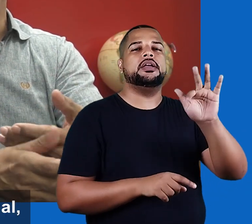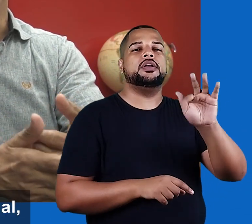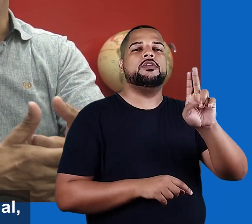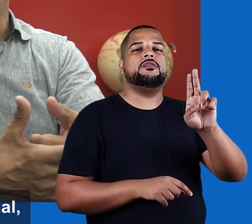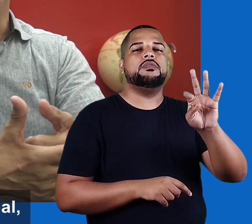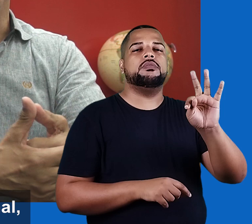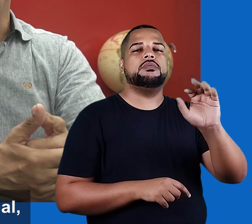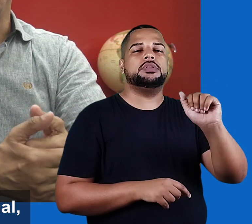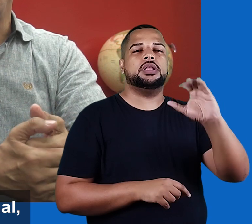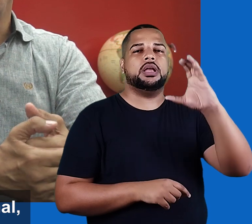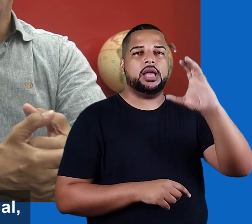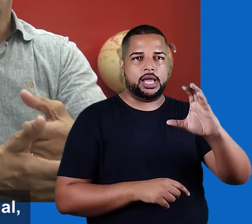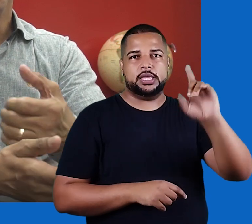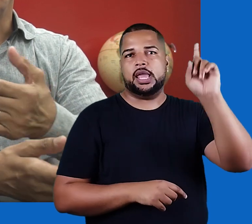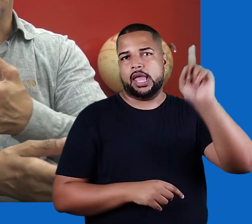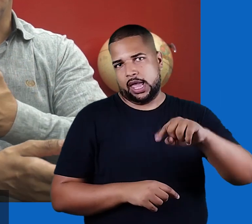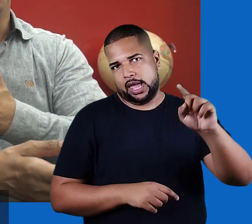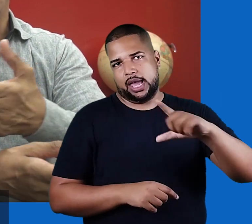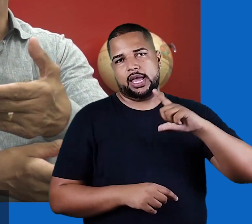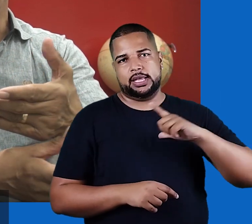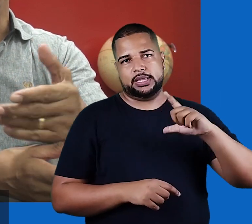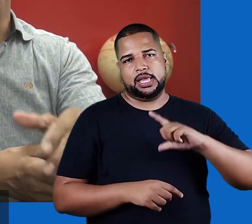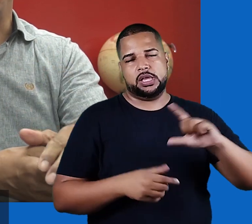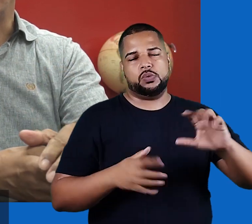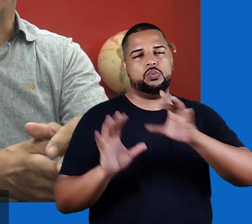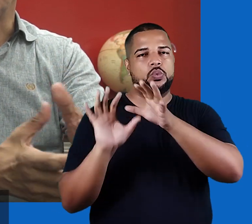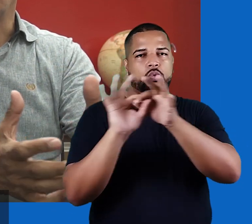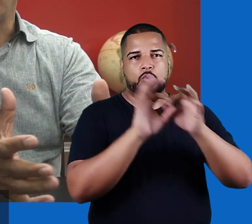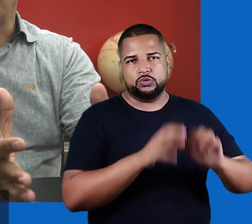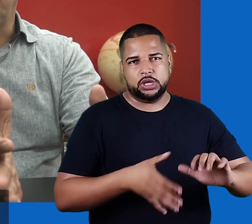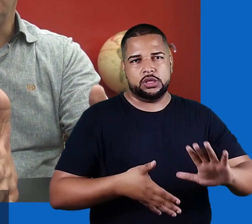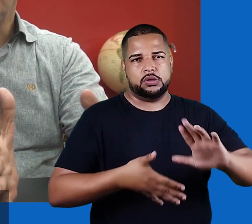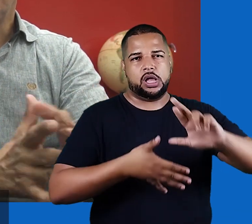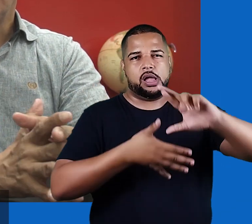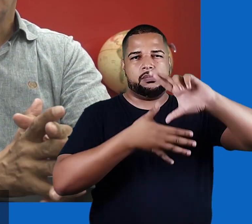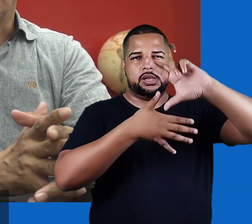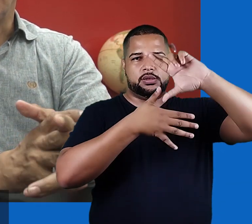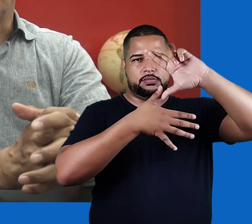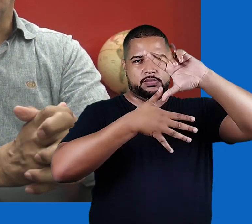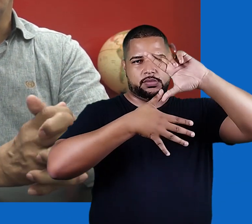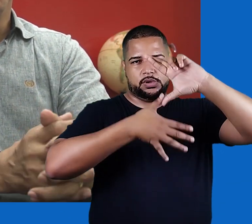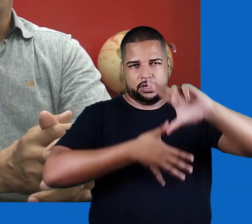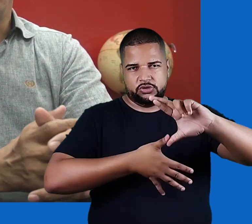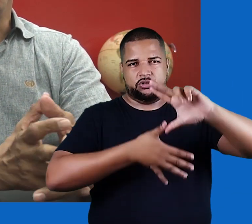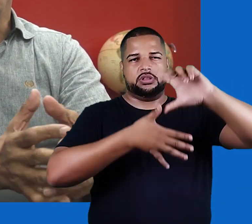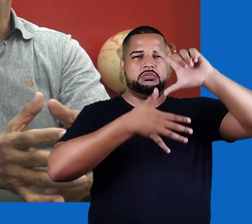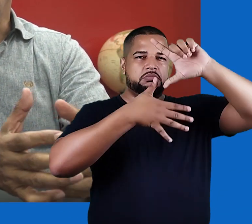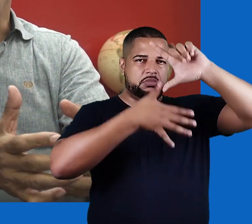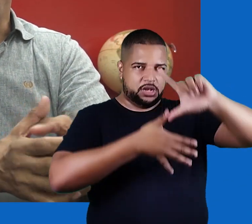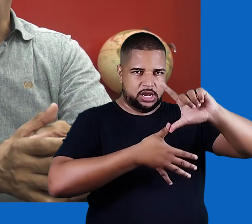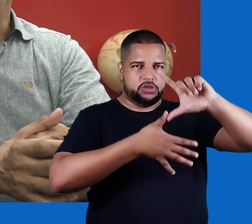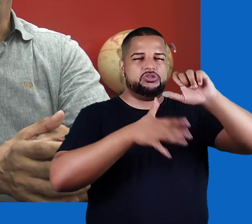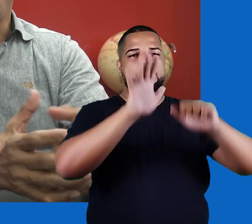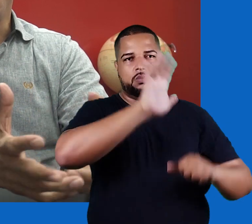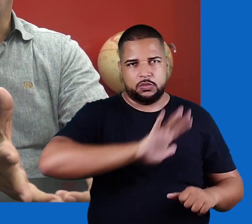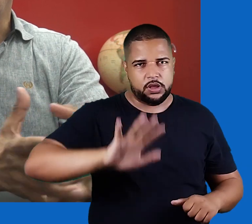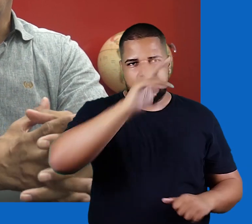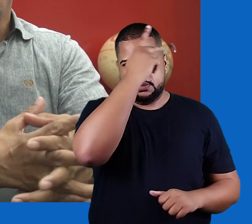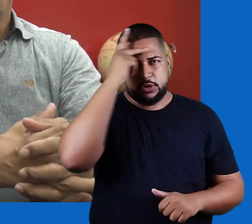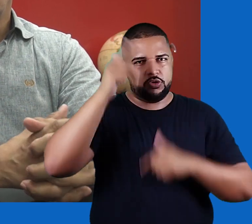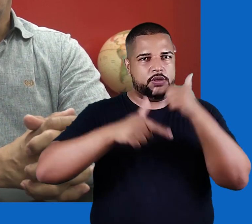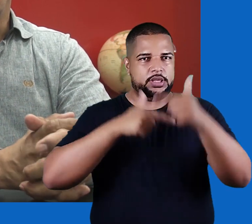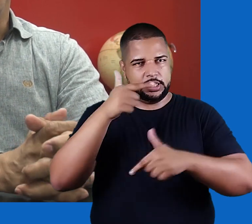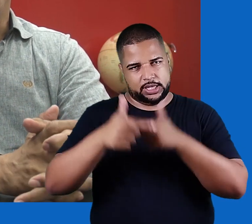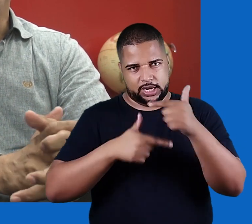uma outra federação internacional que abrange a América Latina e o Caribe, que é trabalhadores em transporte,